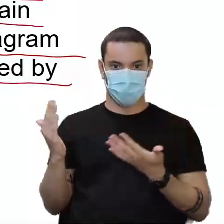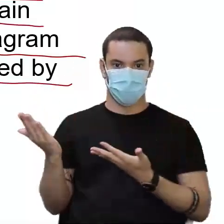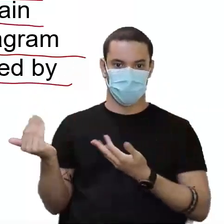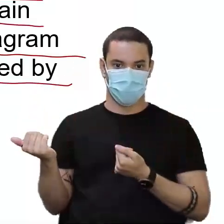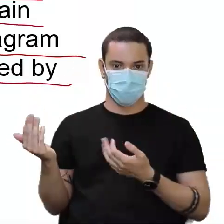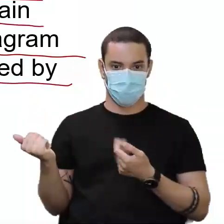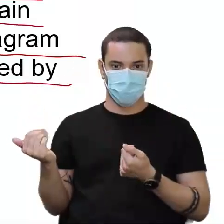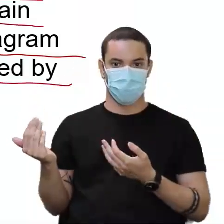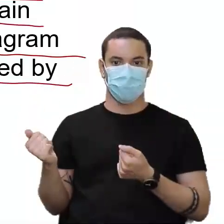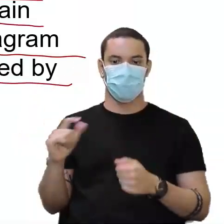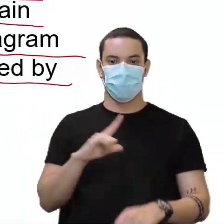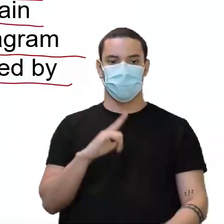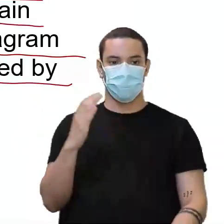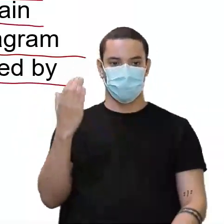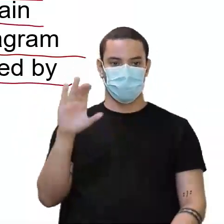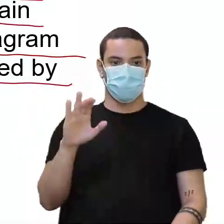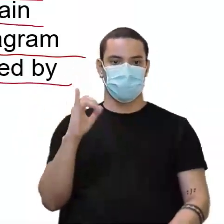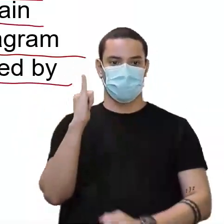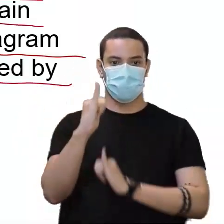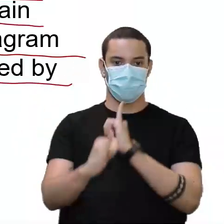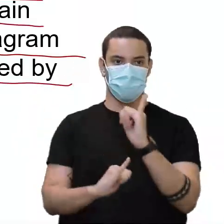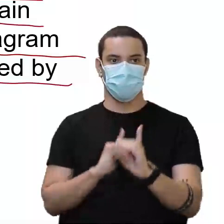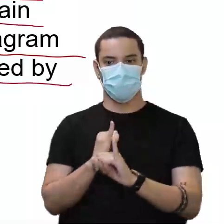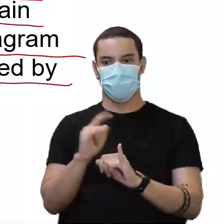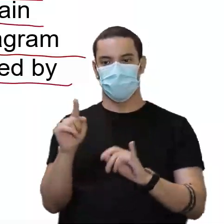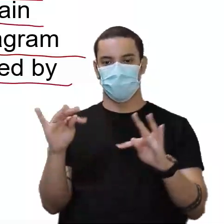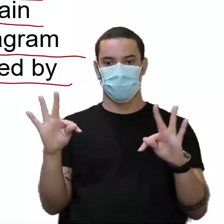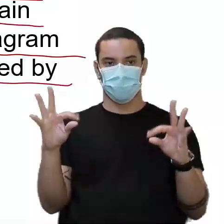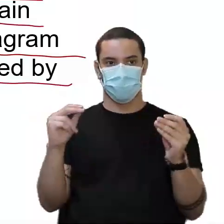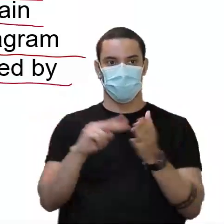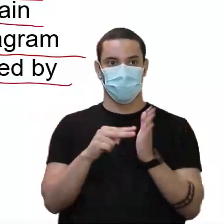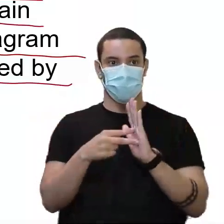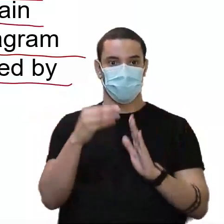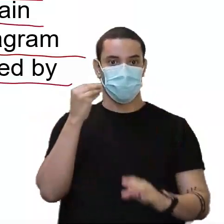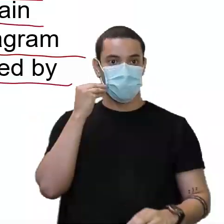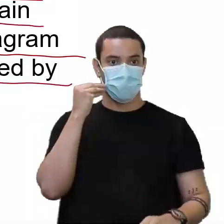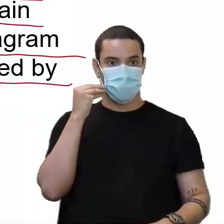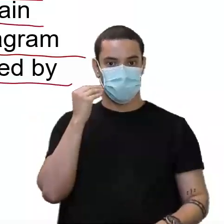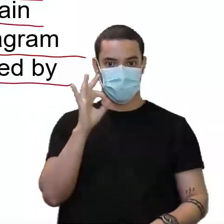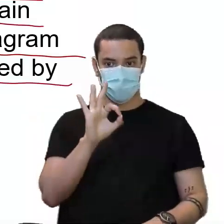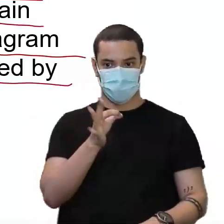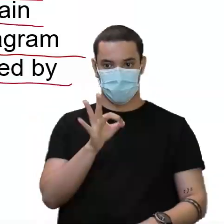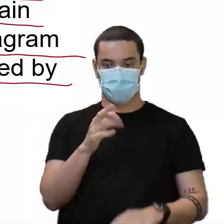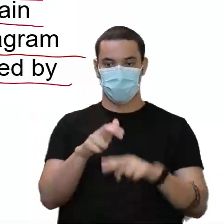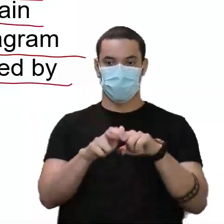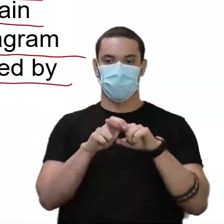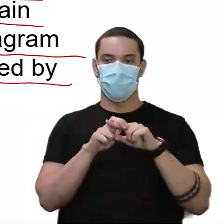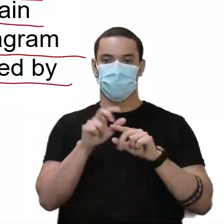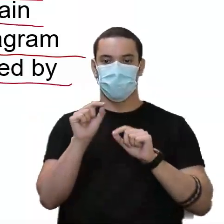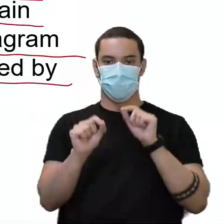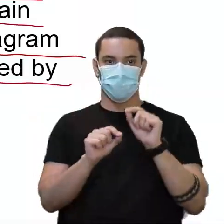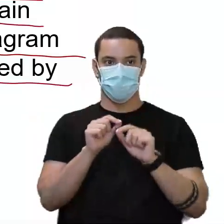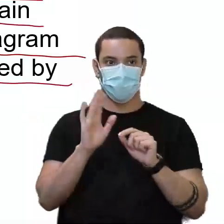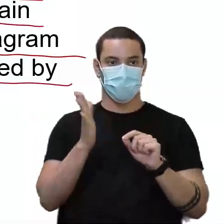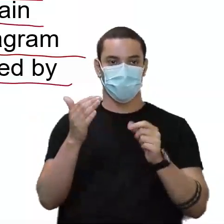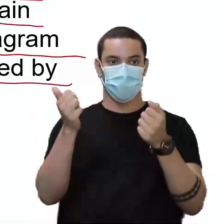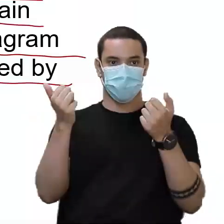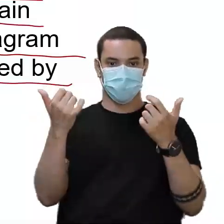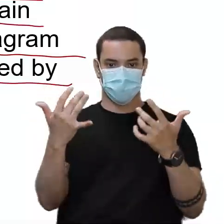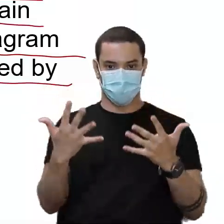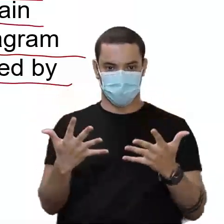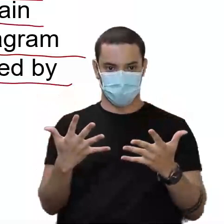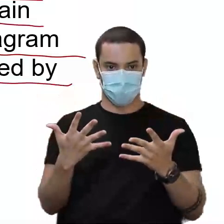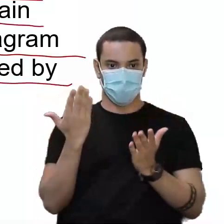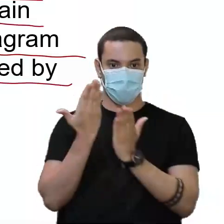tinham também colocado na internet. Isso tudo para o experimento, certo? Então, aí, tá falando sobre esse